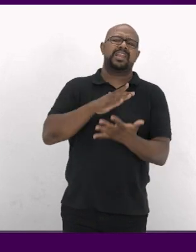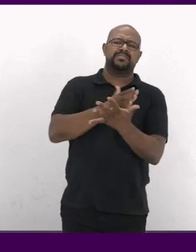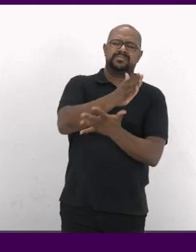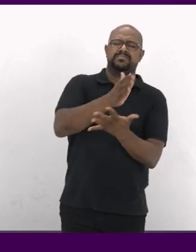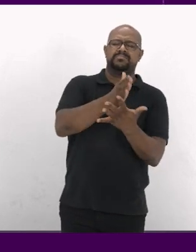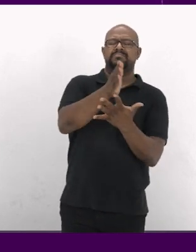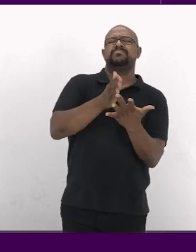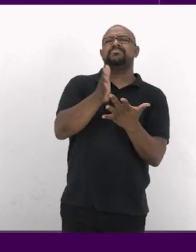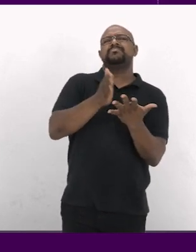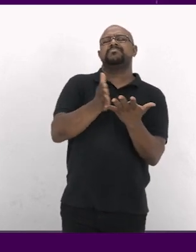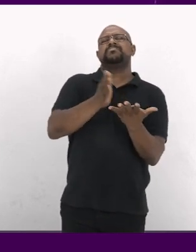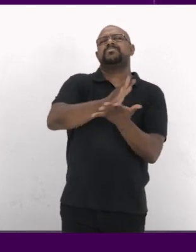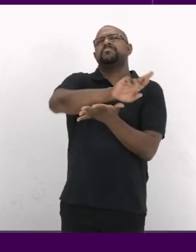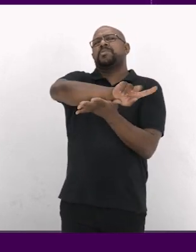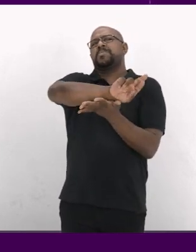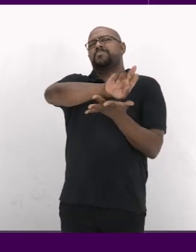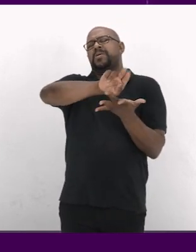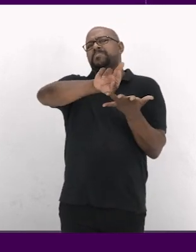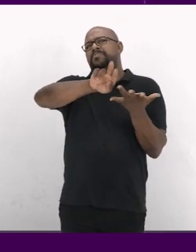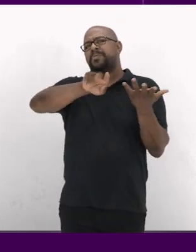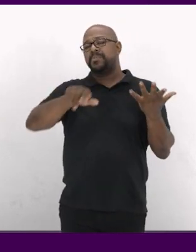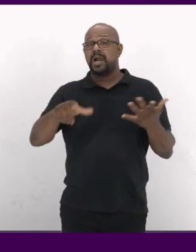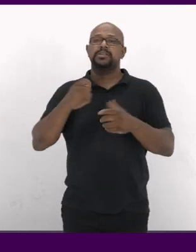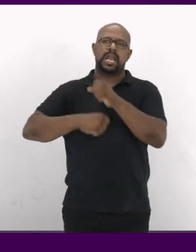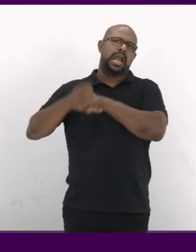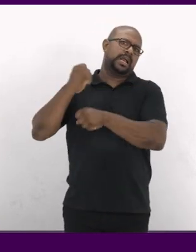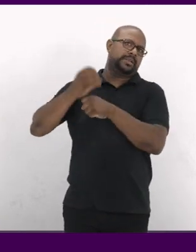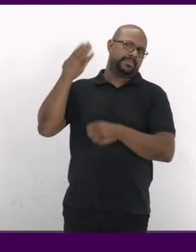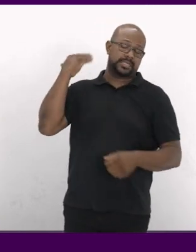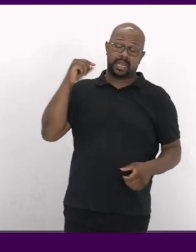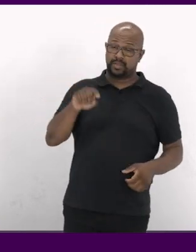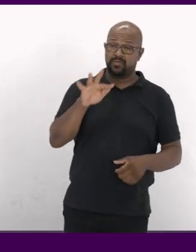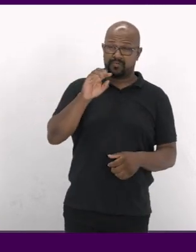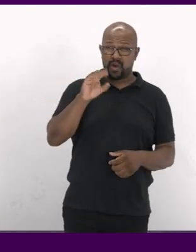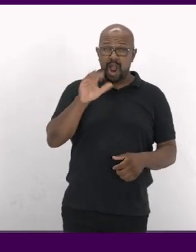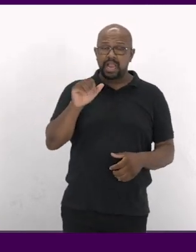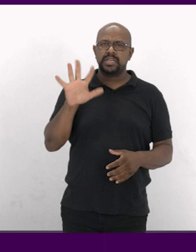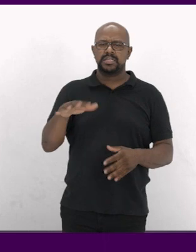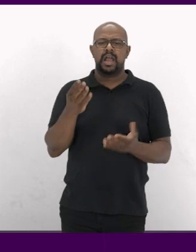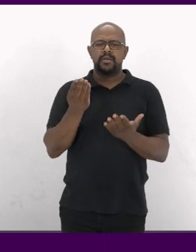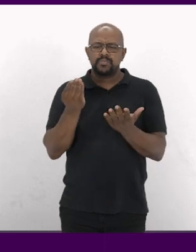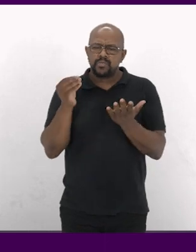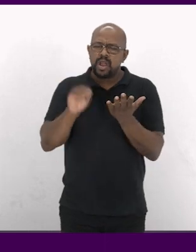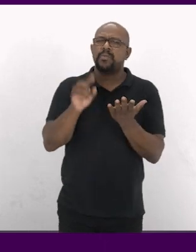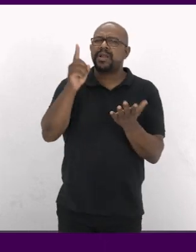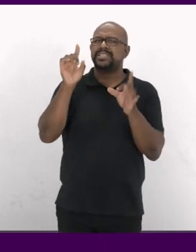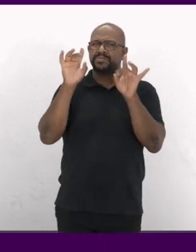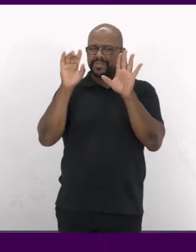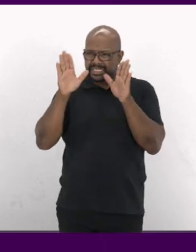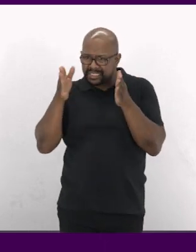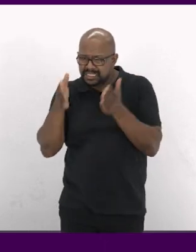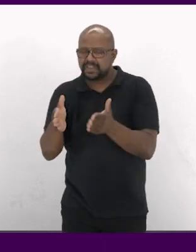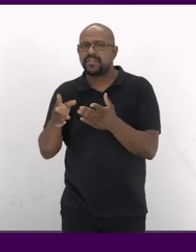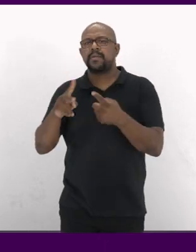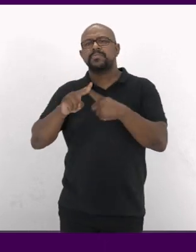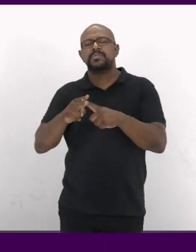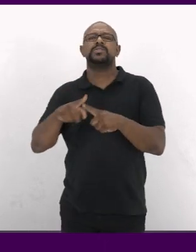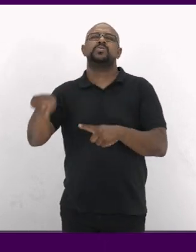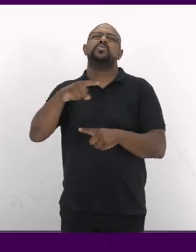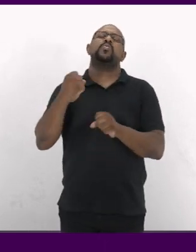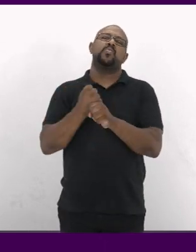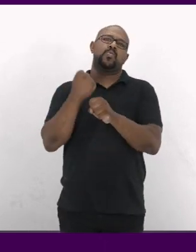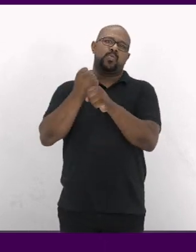linhas diferentes para todos os tipos de projetos. Desde o ano passado, o FOCA inseriu uma linha específica para a manutenção de